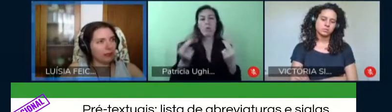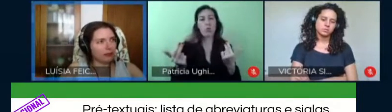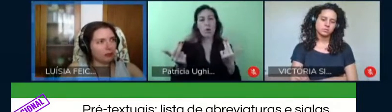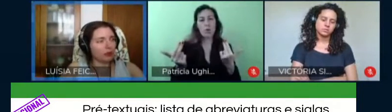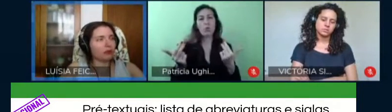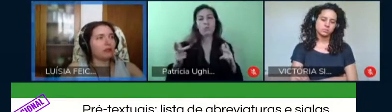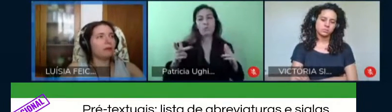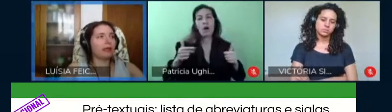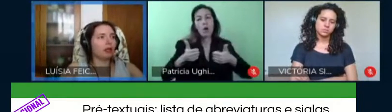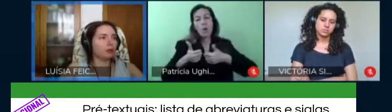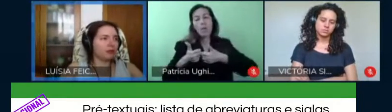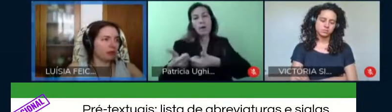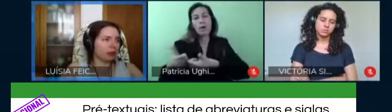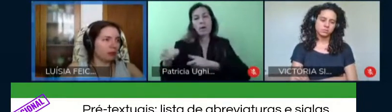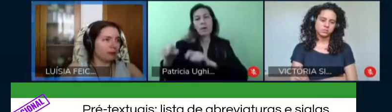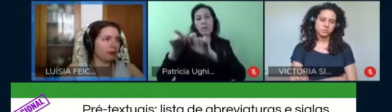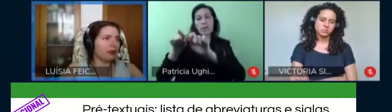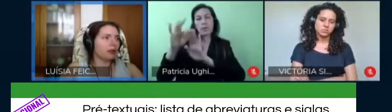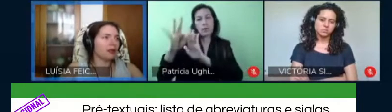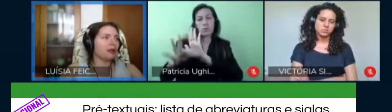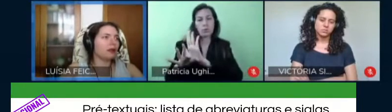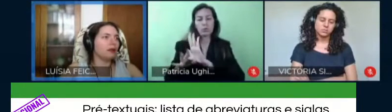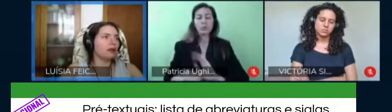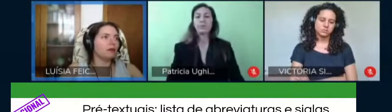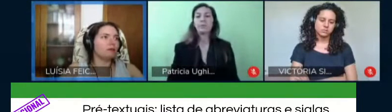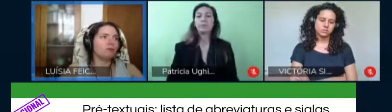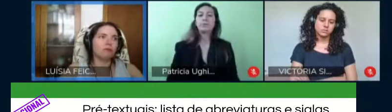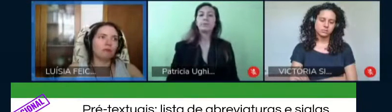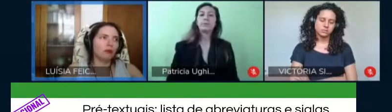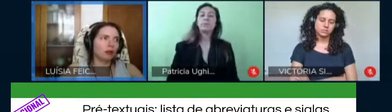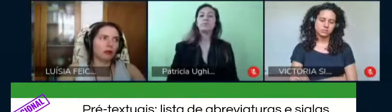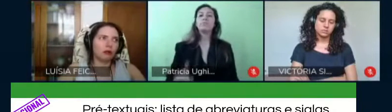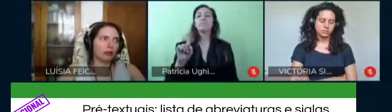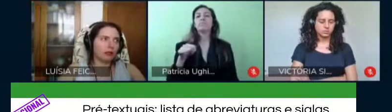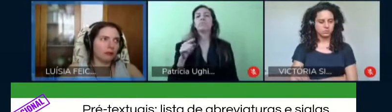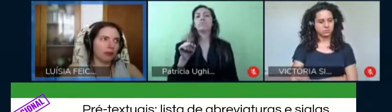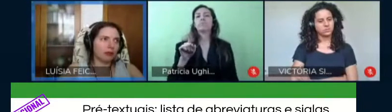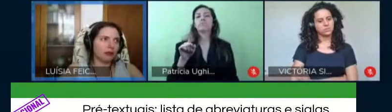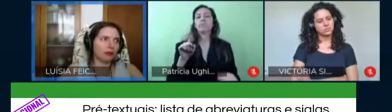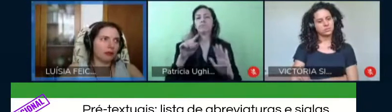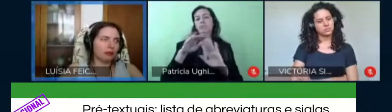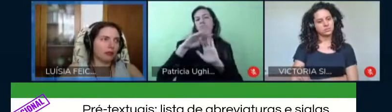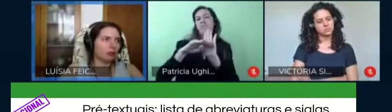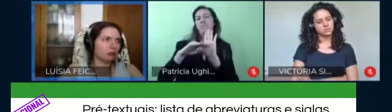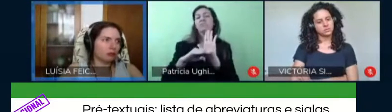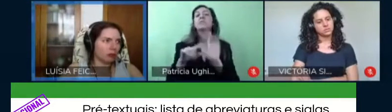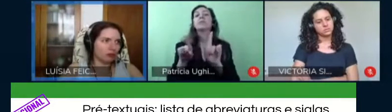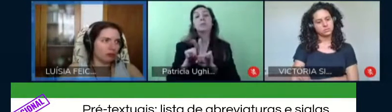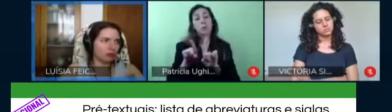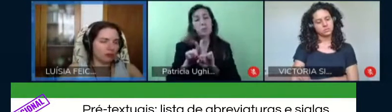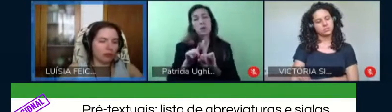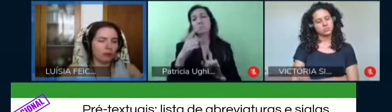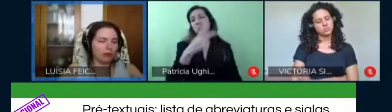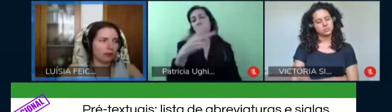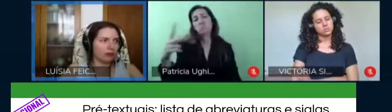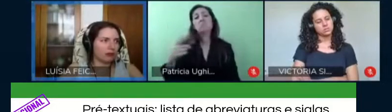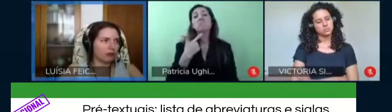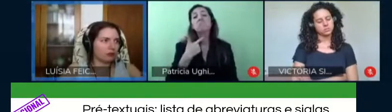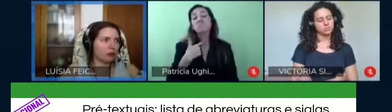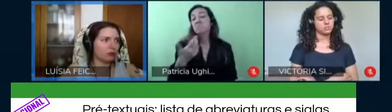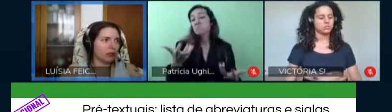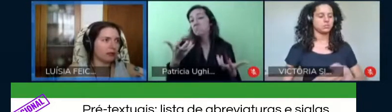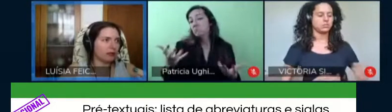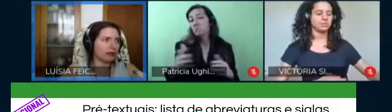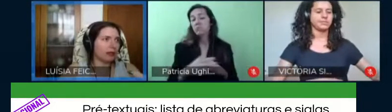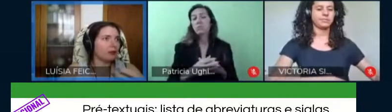Outro elemento pré-textual, que também é opcional e que também é definido quando não tem uma